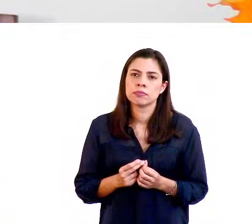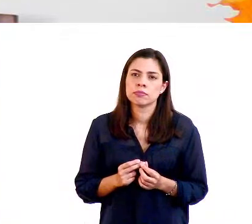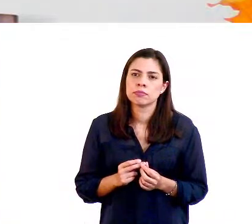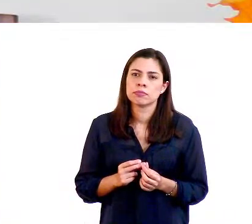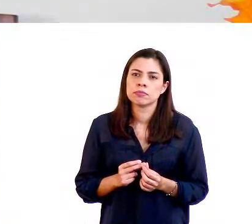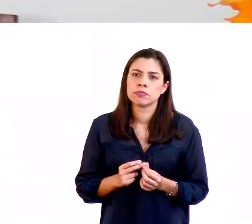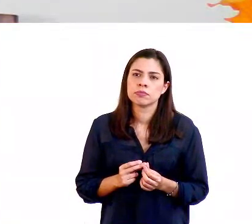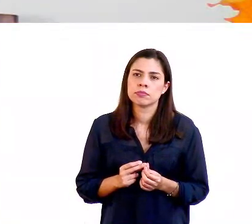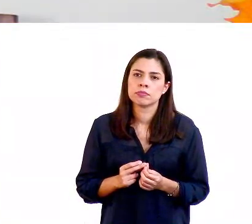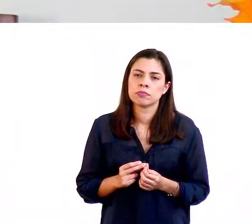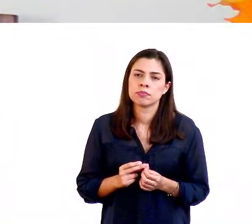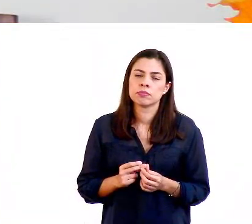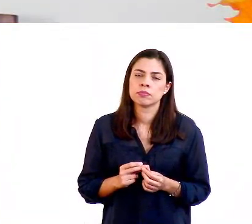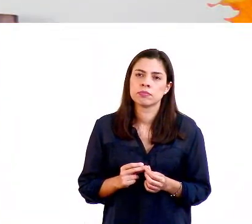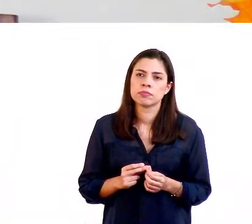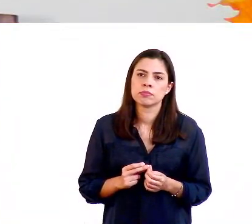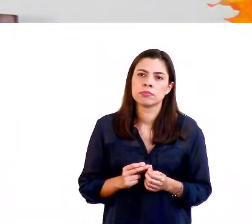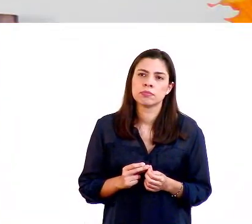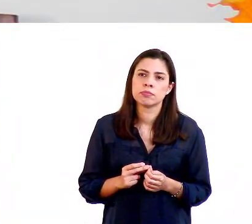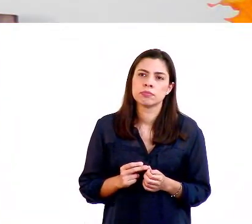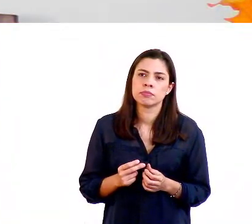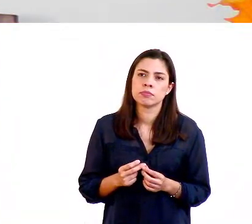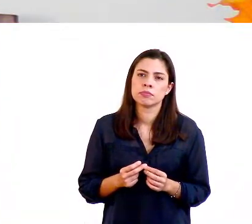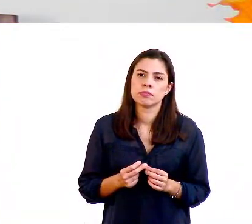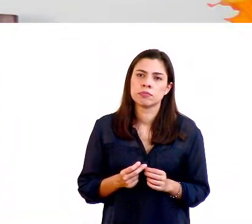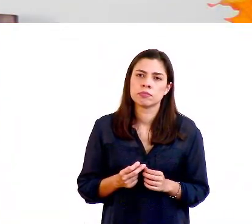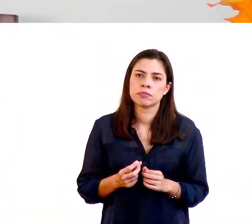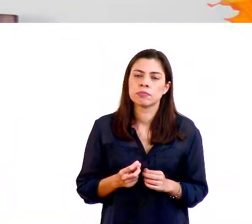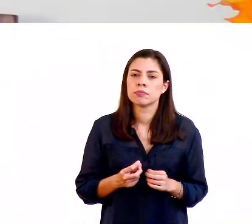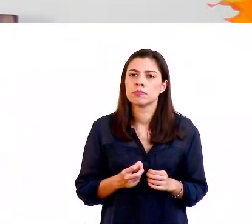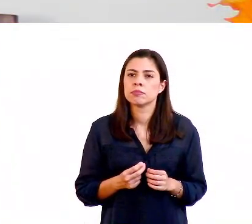Mas Deus quis dar uma segunda.